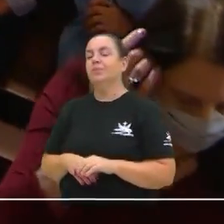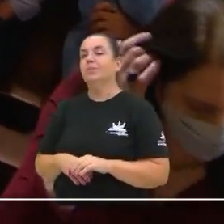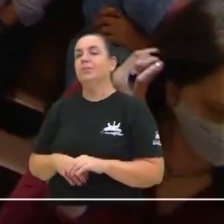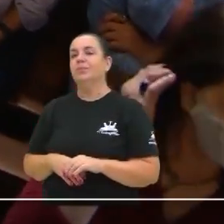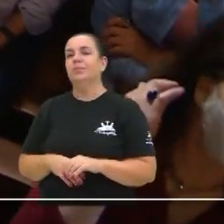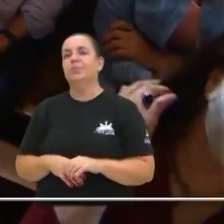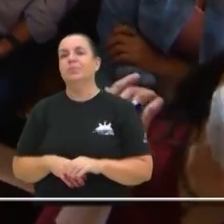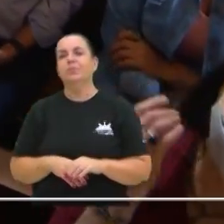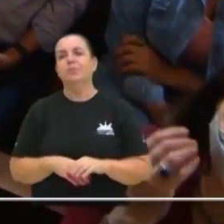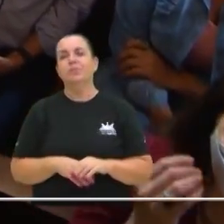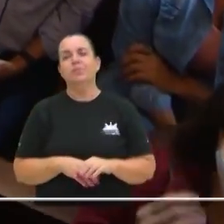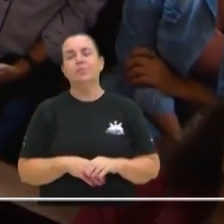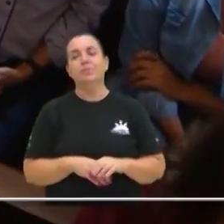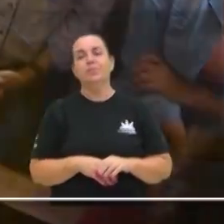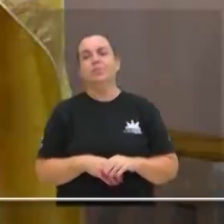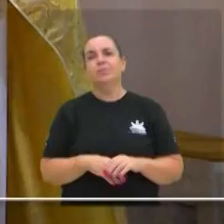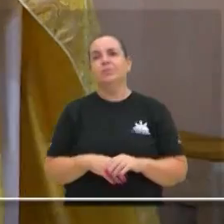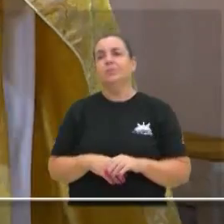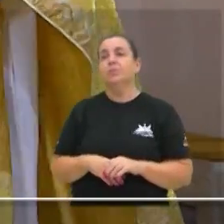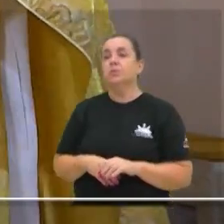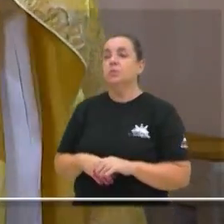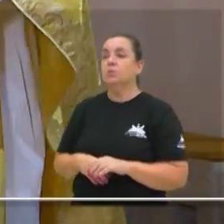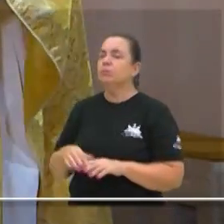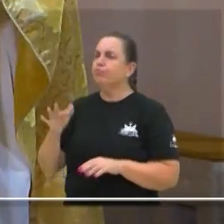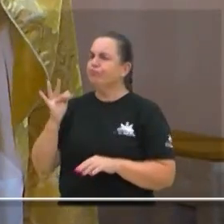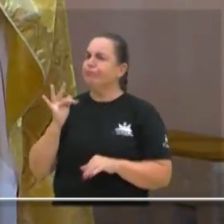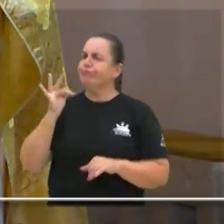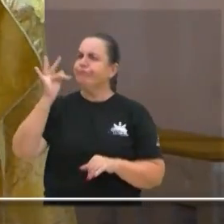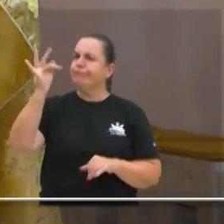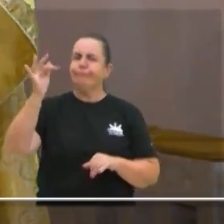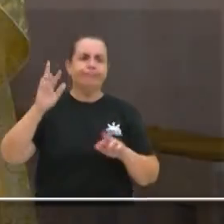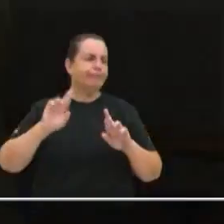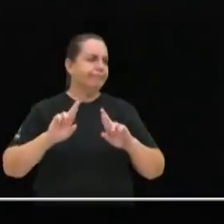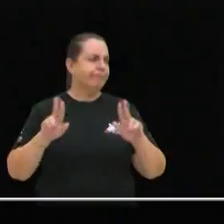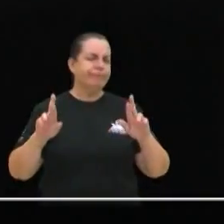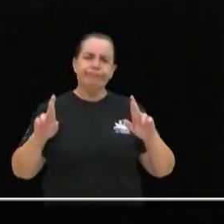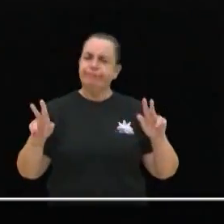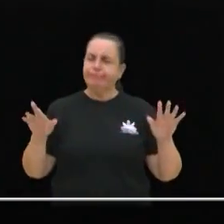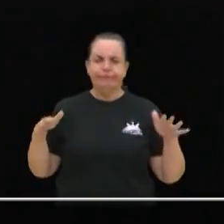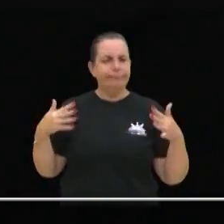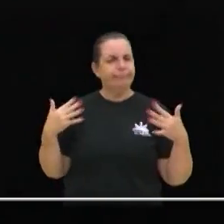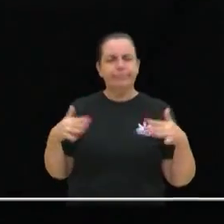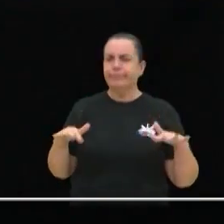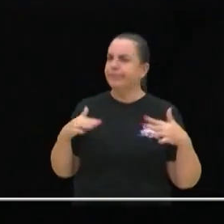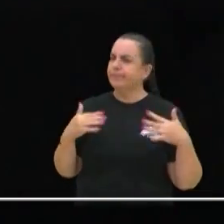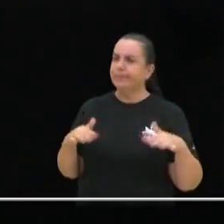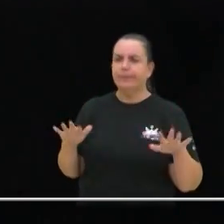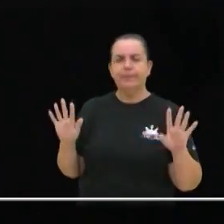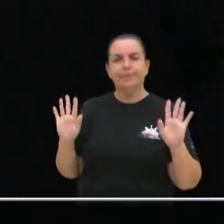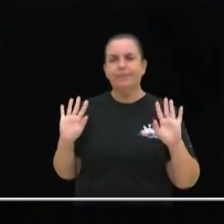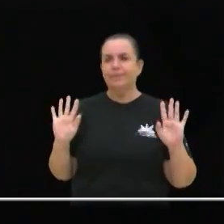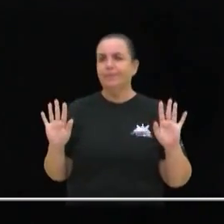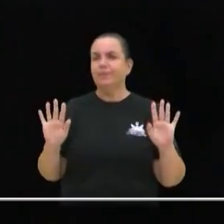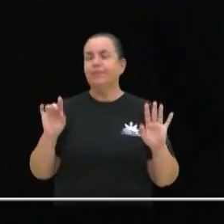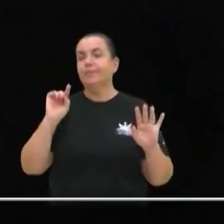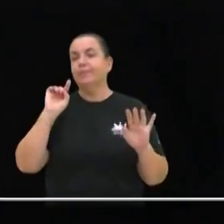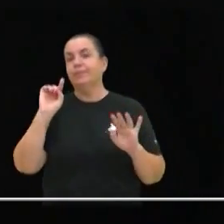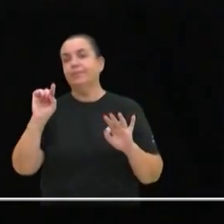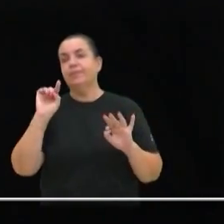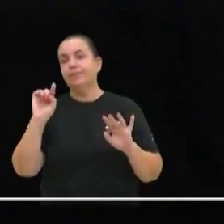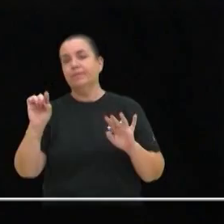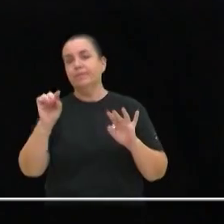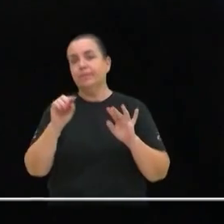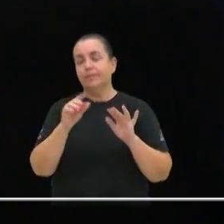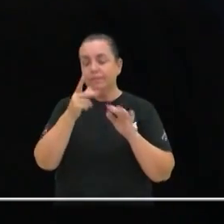céu. Dizem que diferente. Dizem que um futuro muito diferente essa pobre